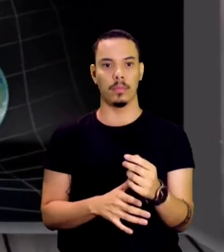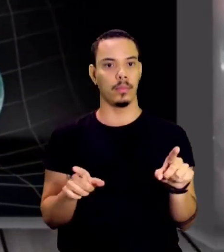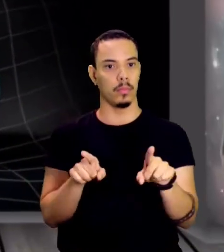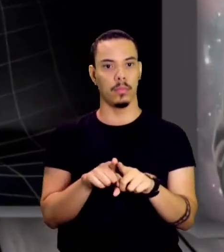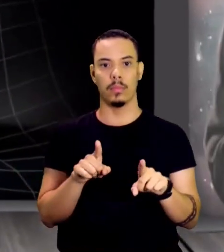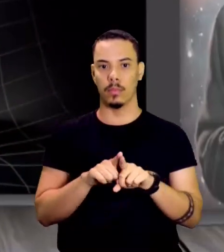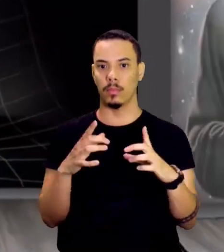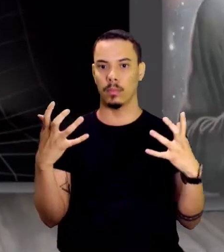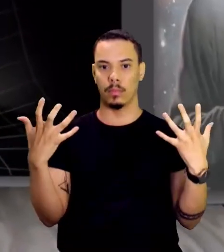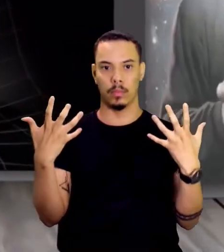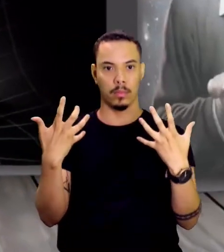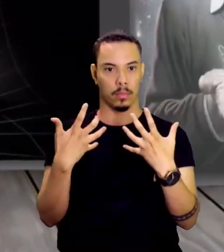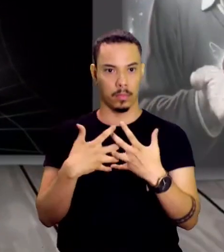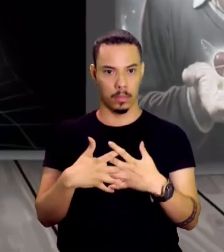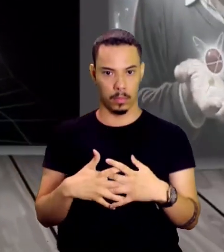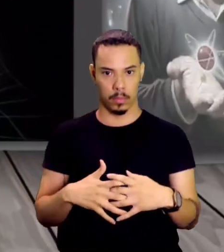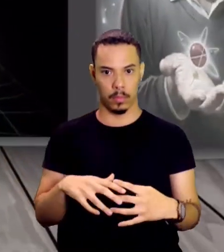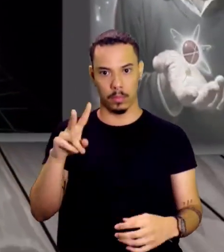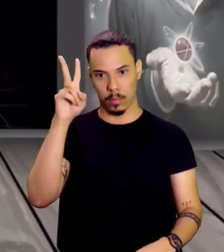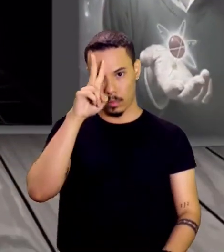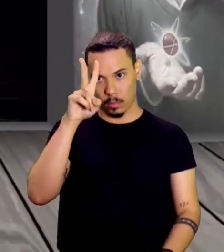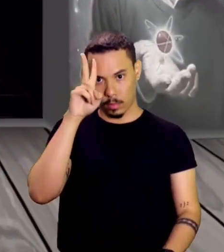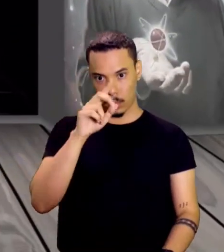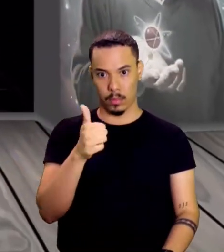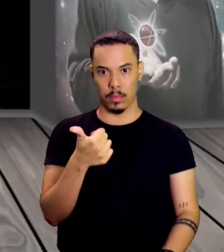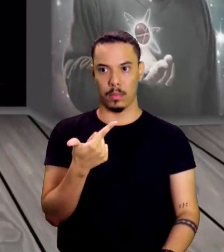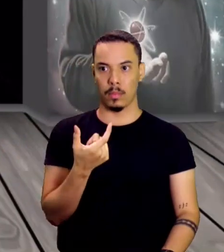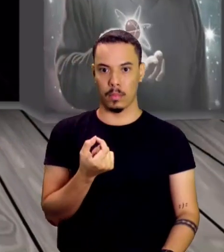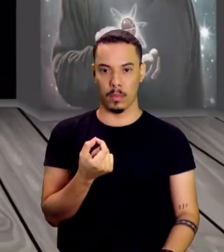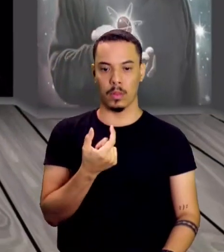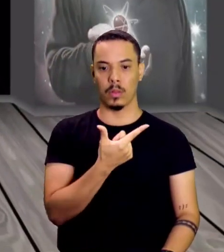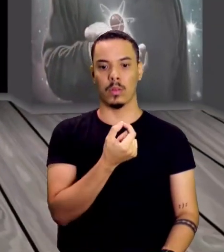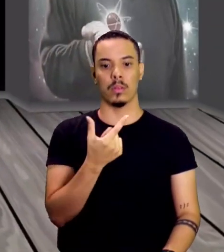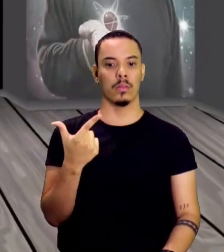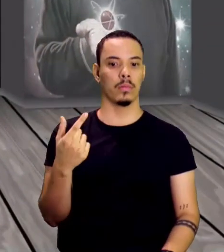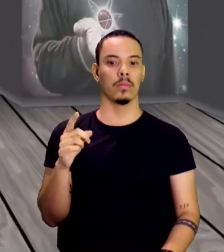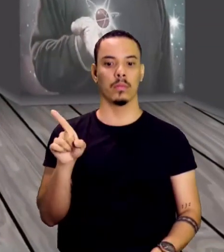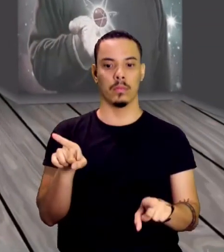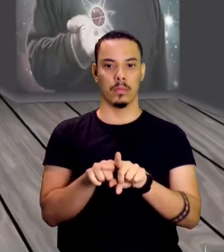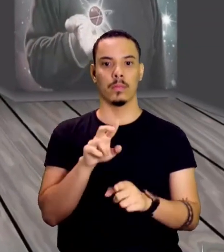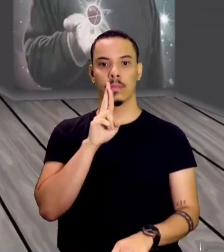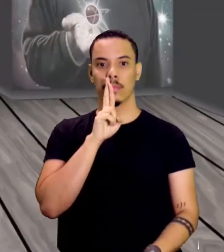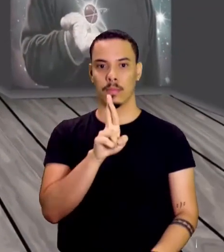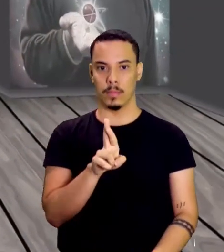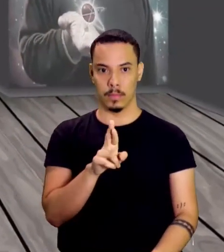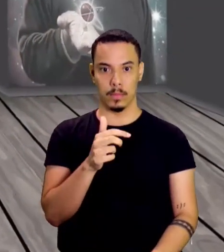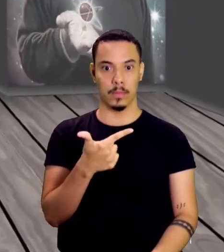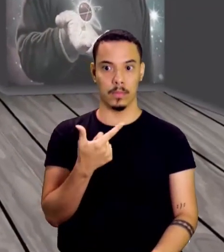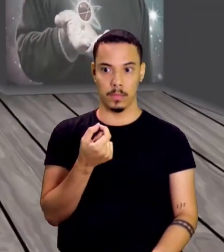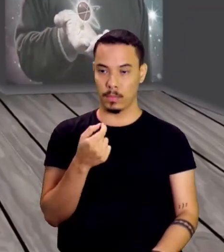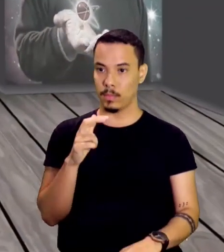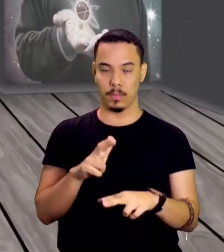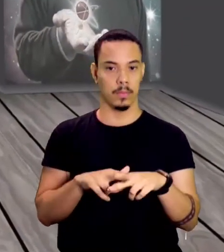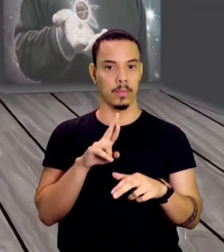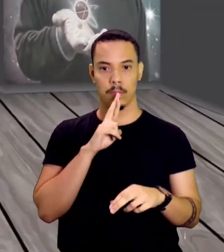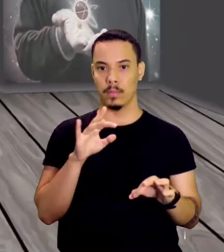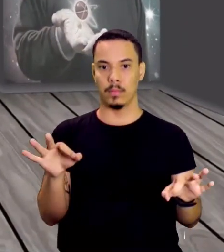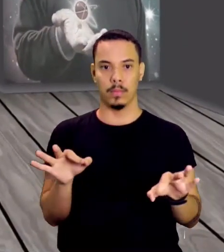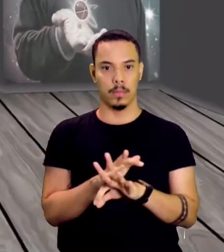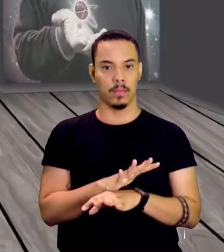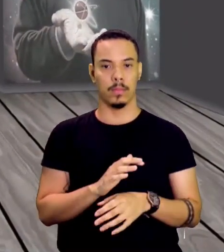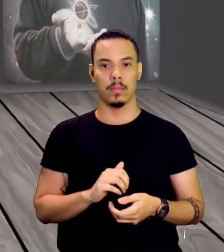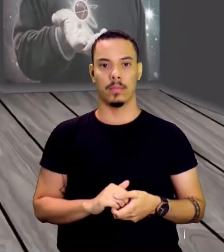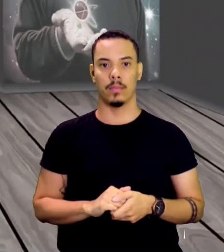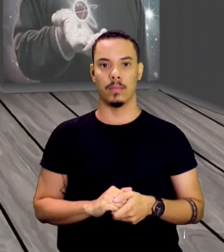funciona lembro de um exercício 120 240 e deu 160 média o pé de 42 de